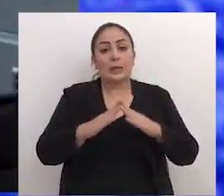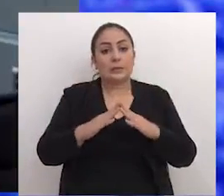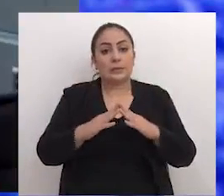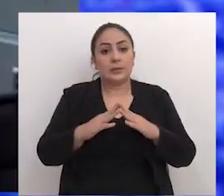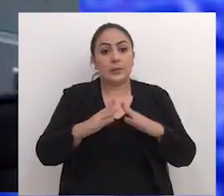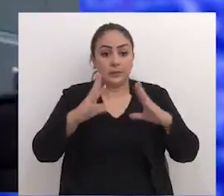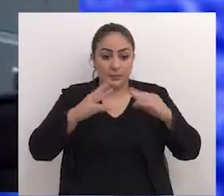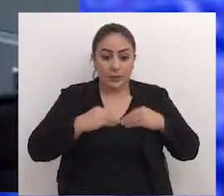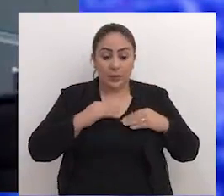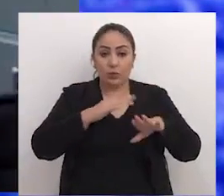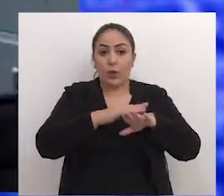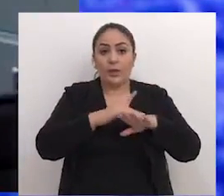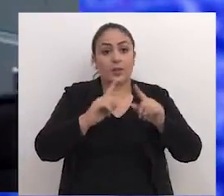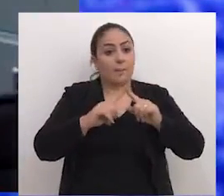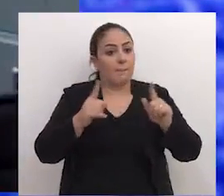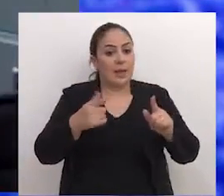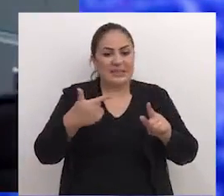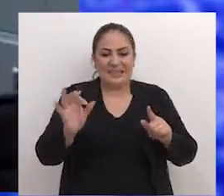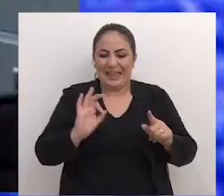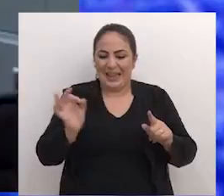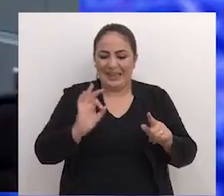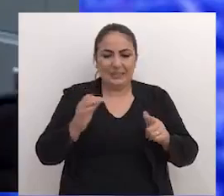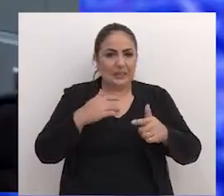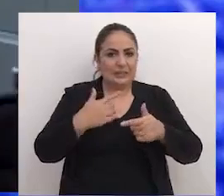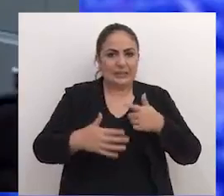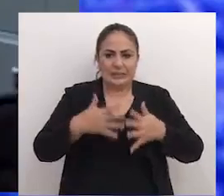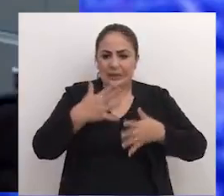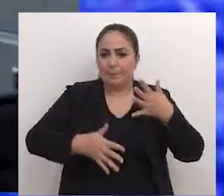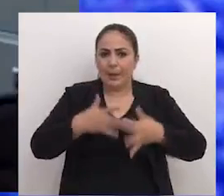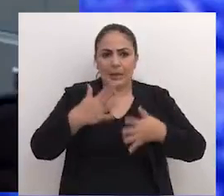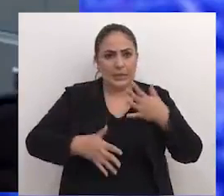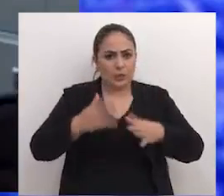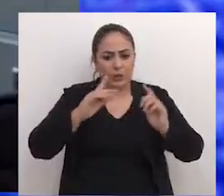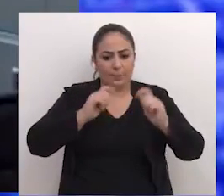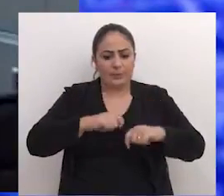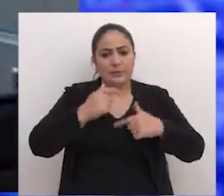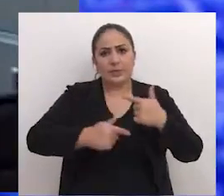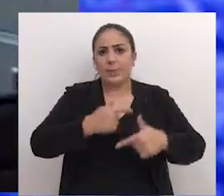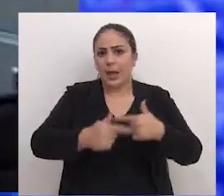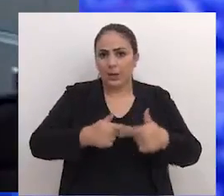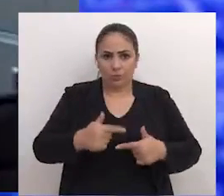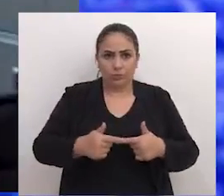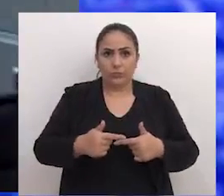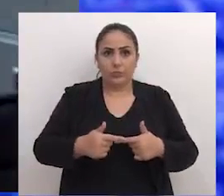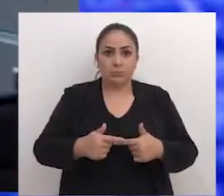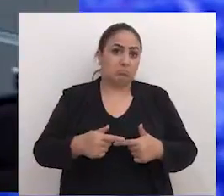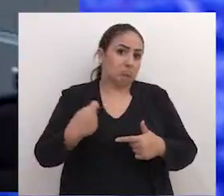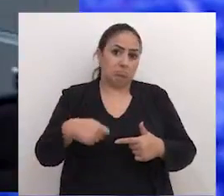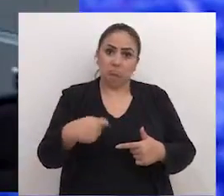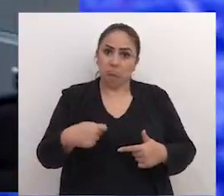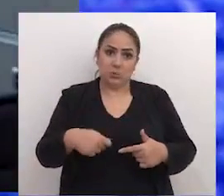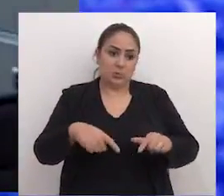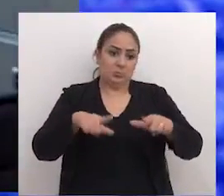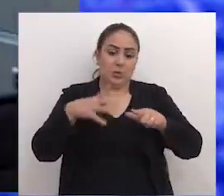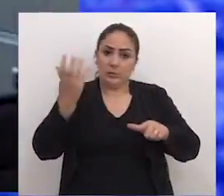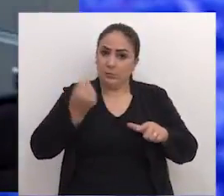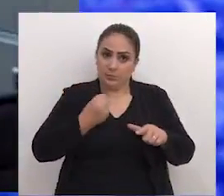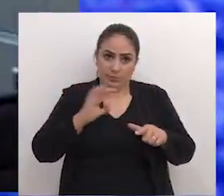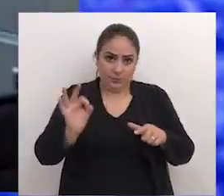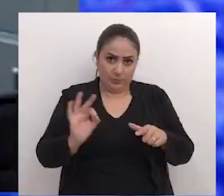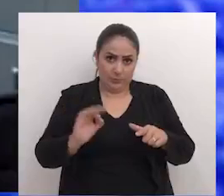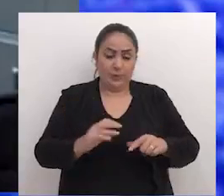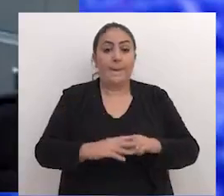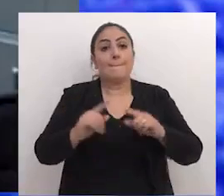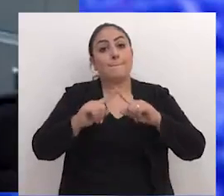e adquire a doença, mas não tem nenhum sintoma que altere a sua capacidade de trabalho, não seria o caso de concessão do